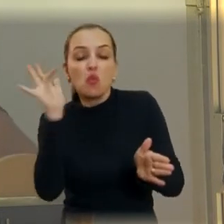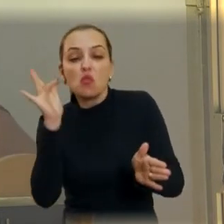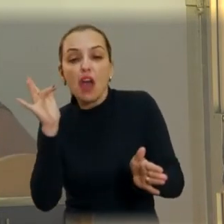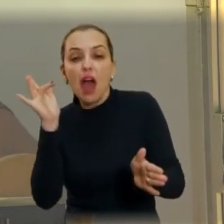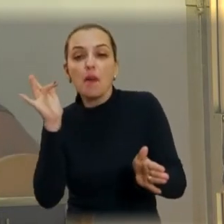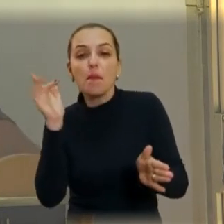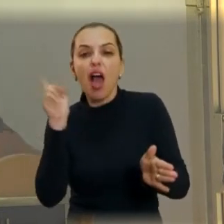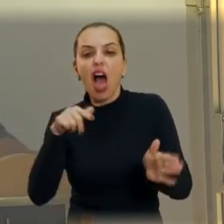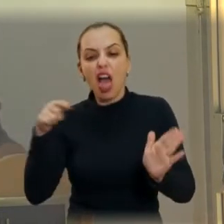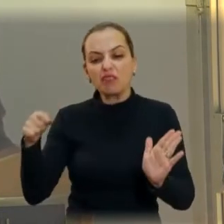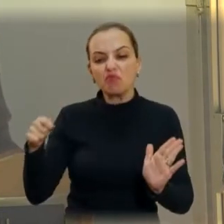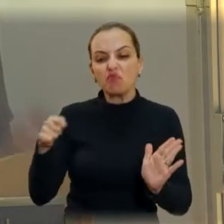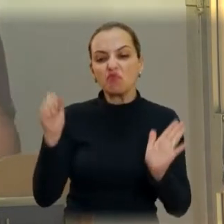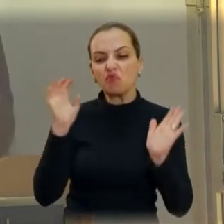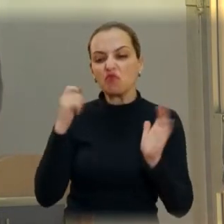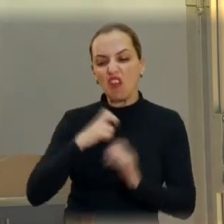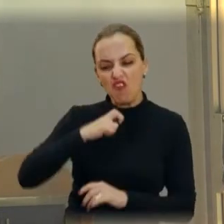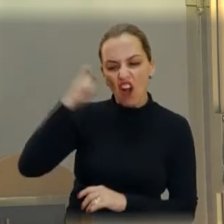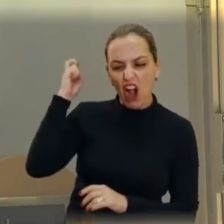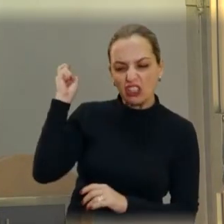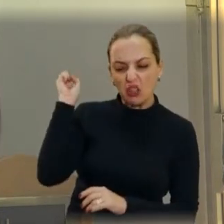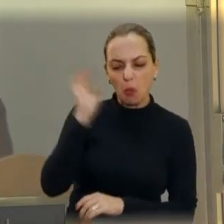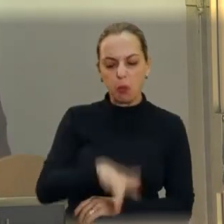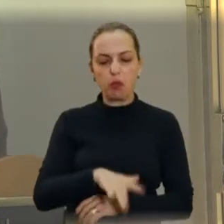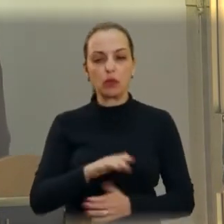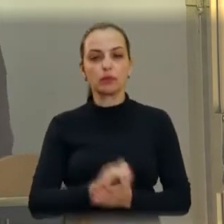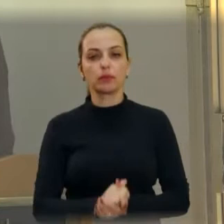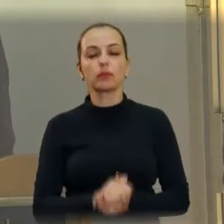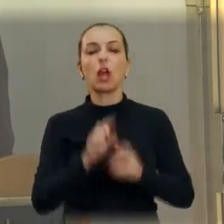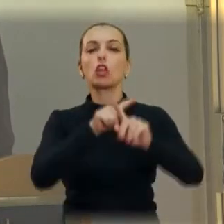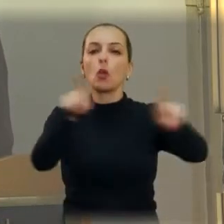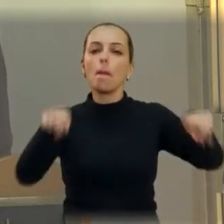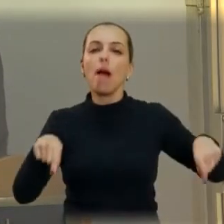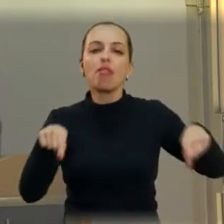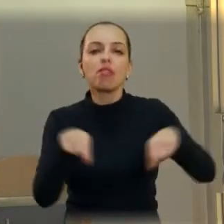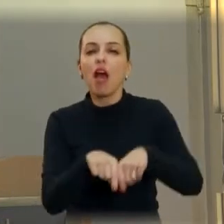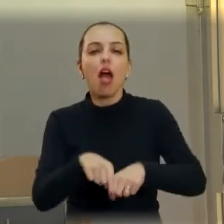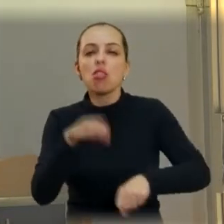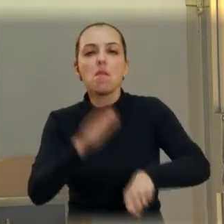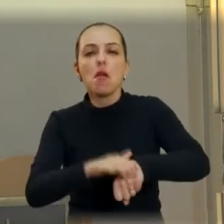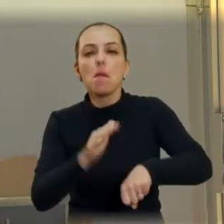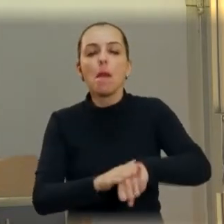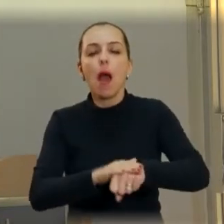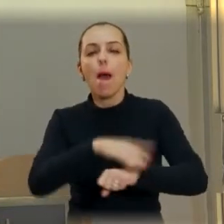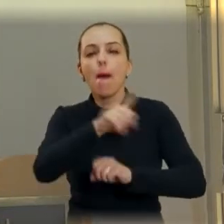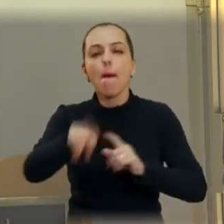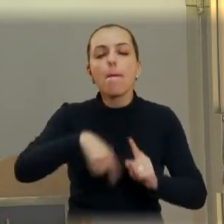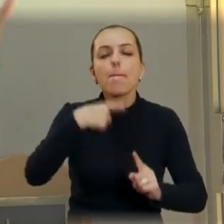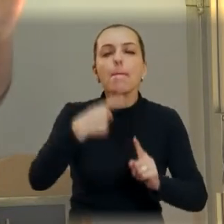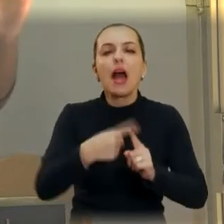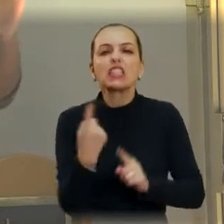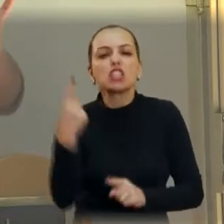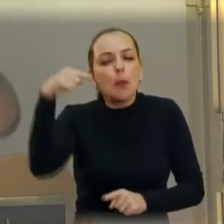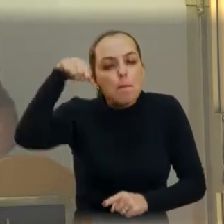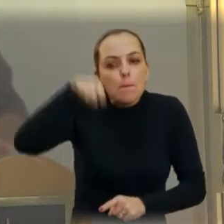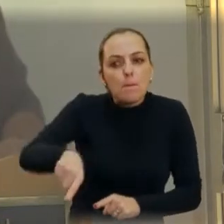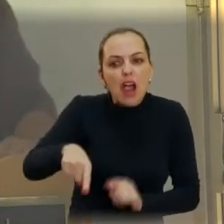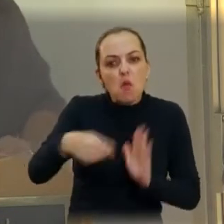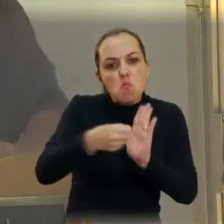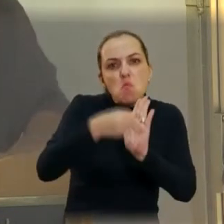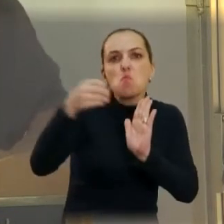E isso, para mim, é uma vergonha. Nosso gabinete tem mais de 1.000 indicações. Aí o vereador vem e